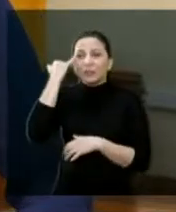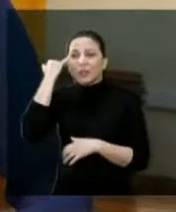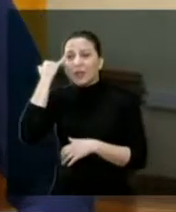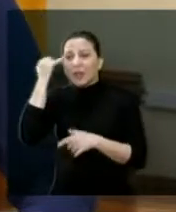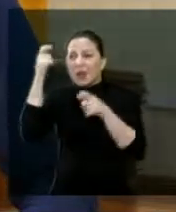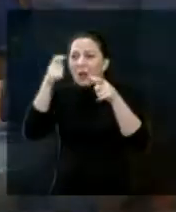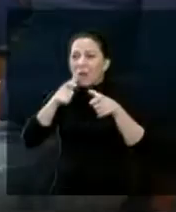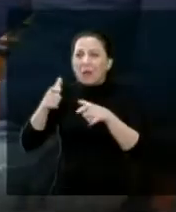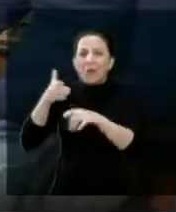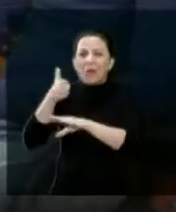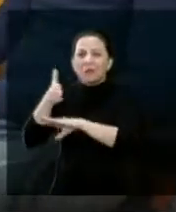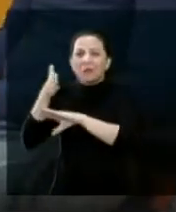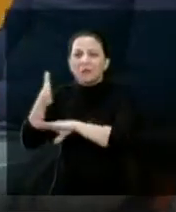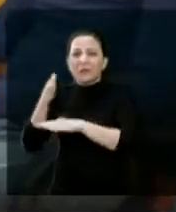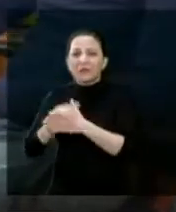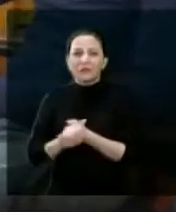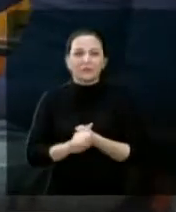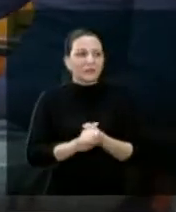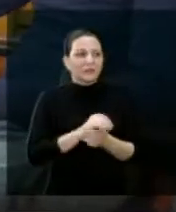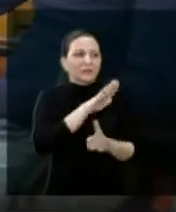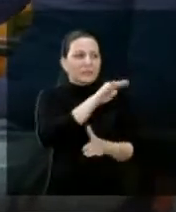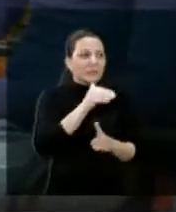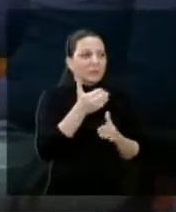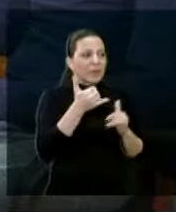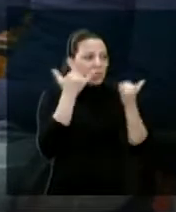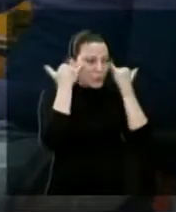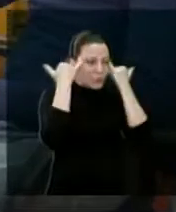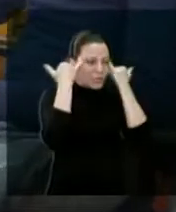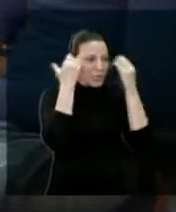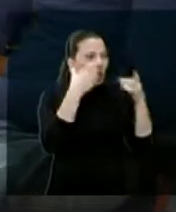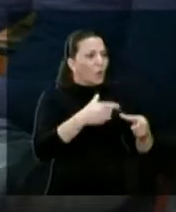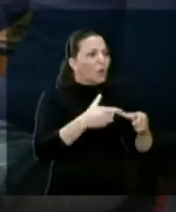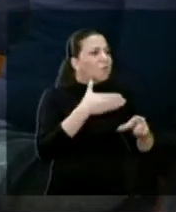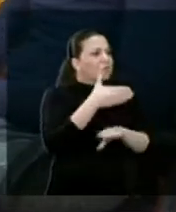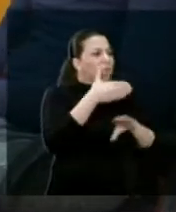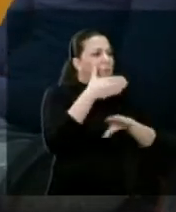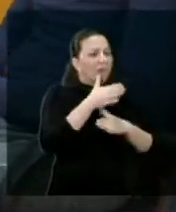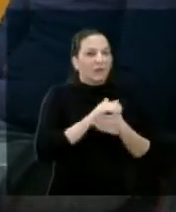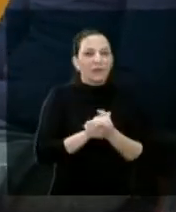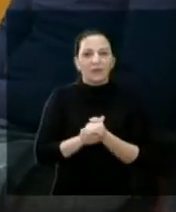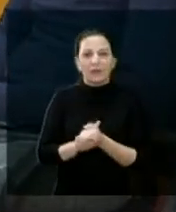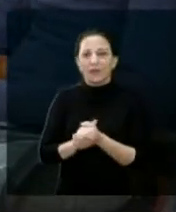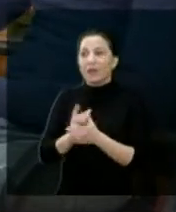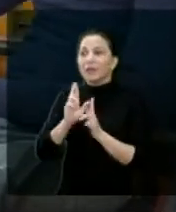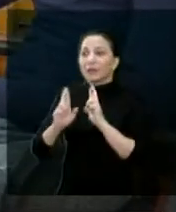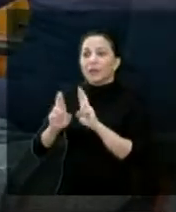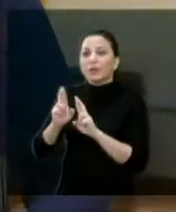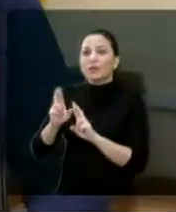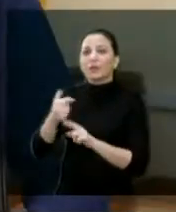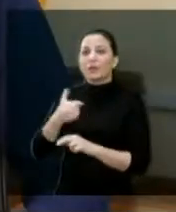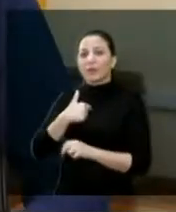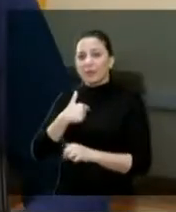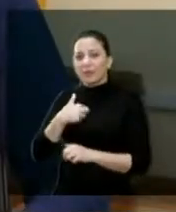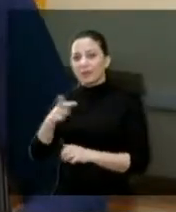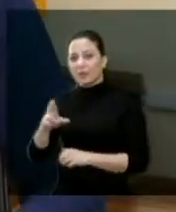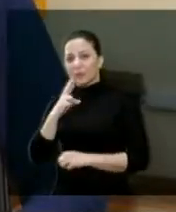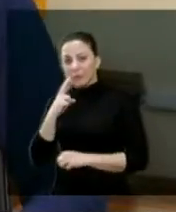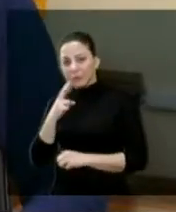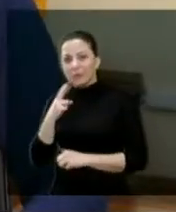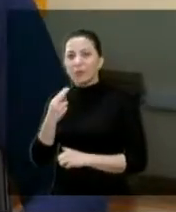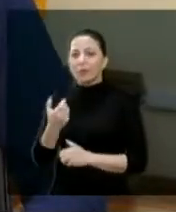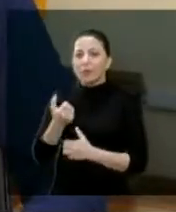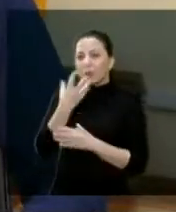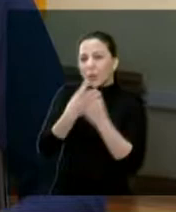Ei, japonês, onde você vai? Isso, vamos fazer. Isso, então tá bom, você já perguntou, eu vou responder. E né, o gozado, né, japonês, vai